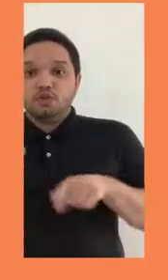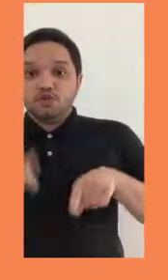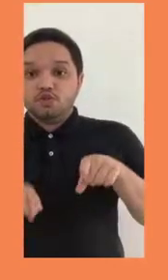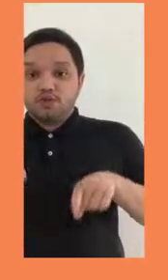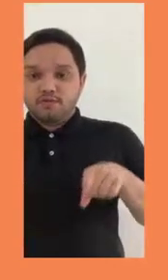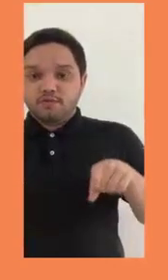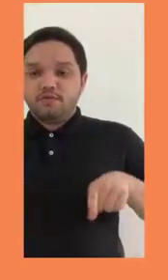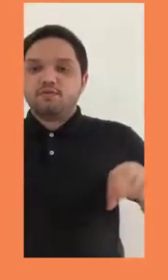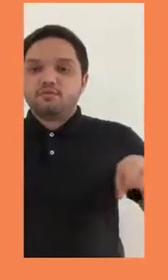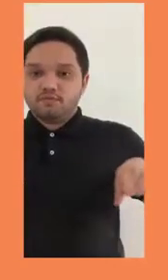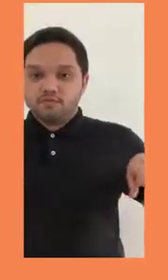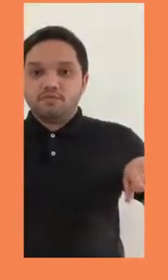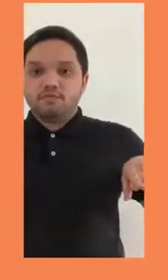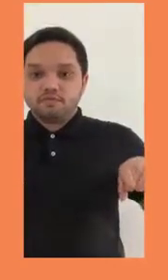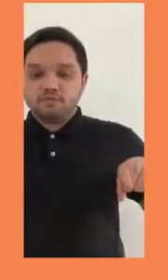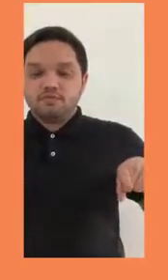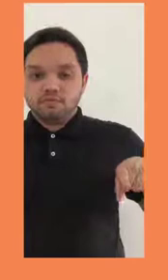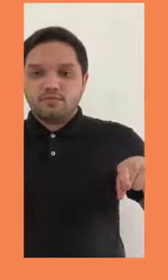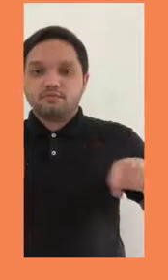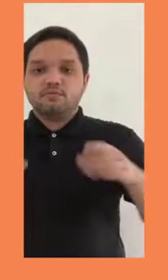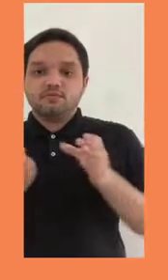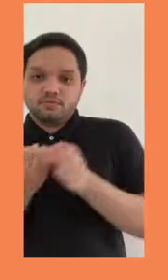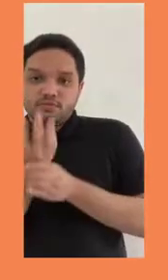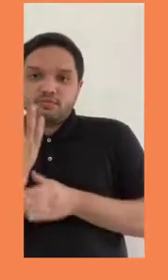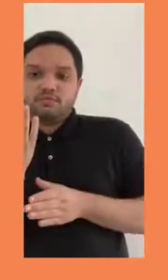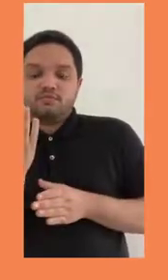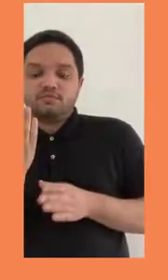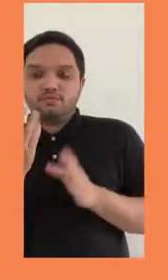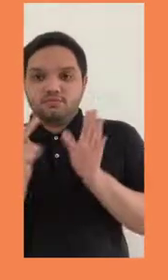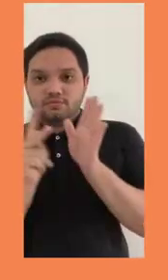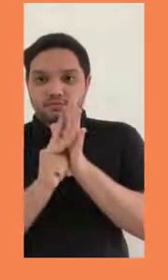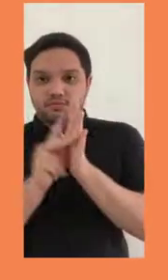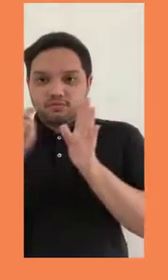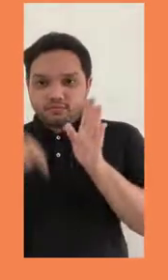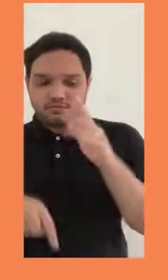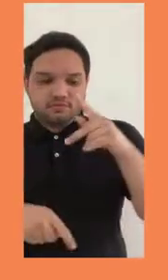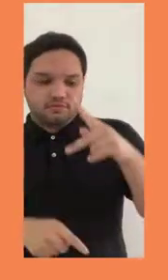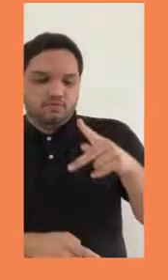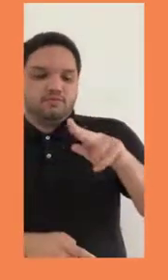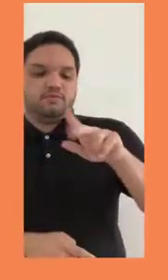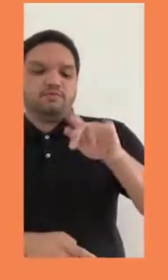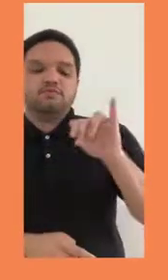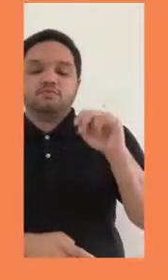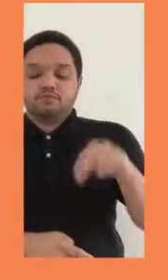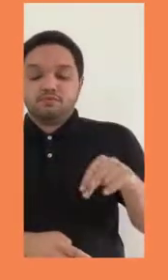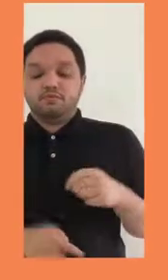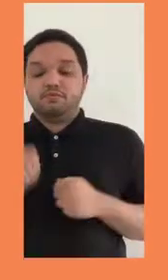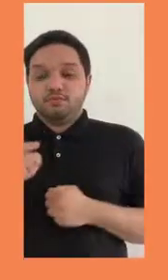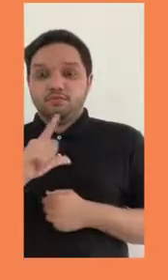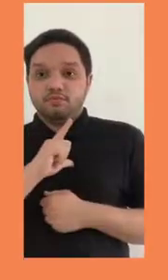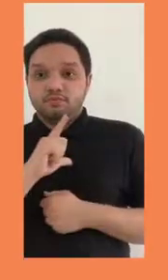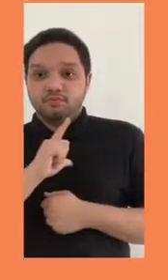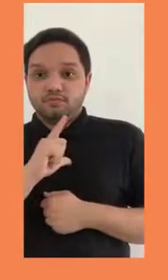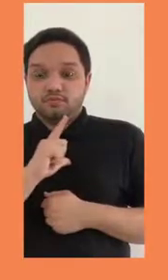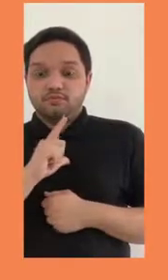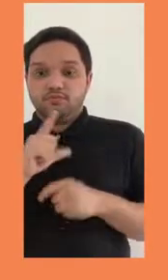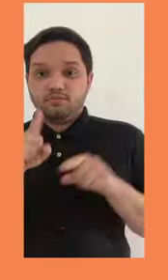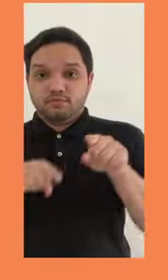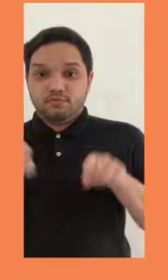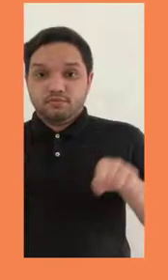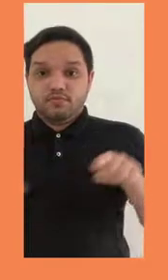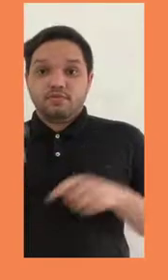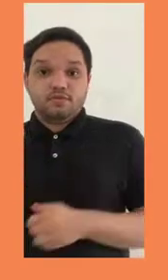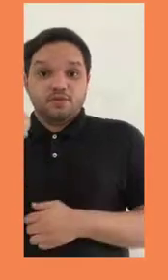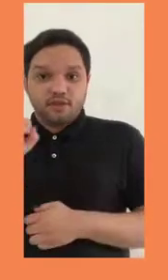criam criamos algumas regras e agora nós podemos incluir a quantidade de níveis que